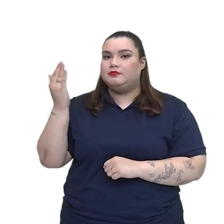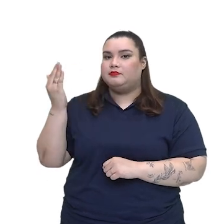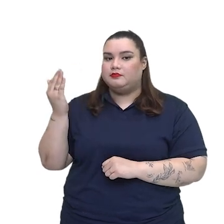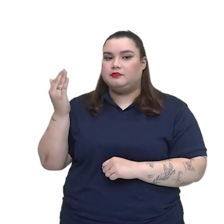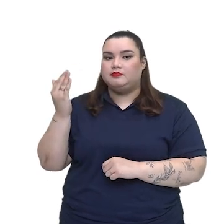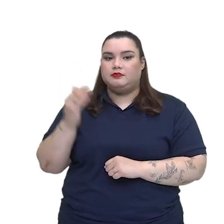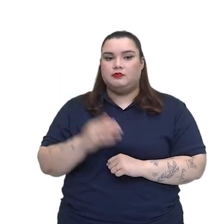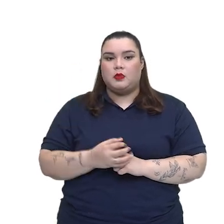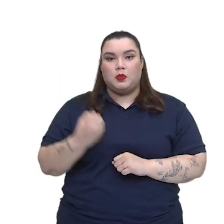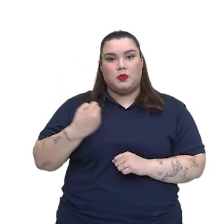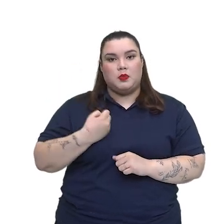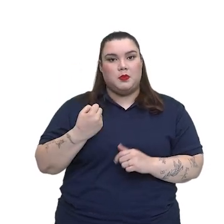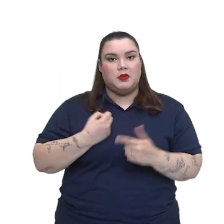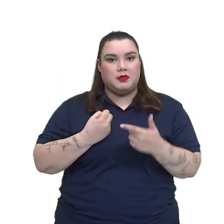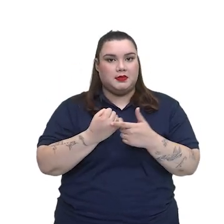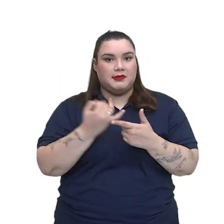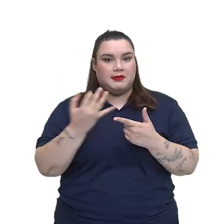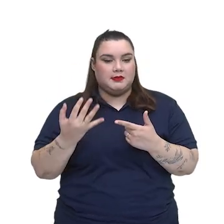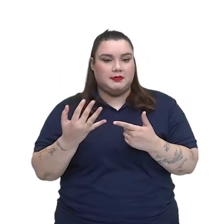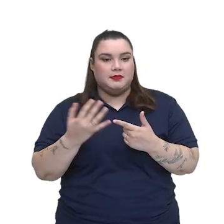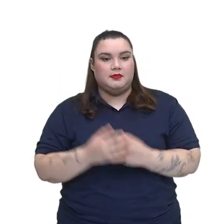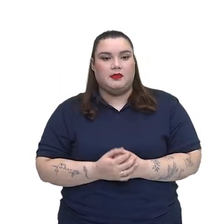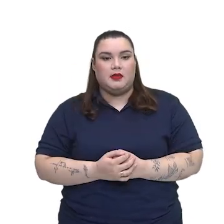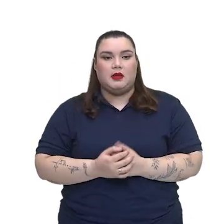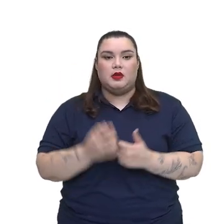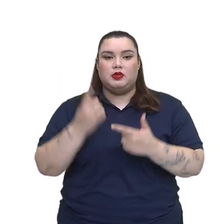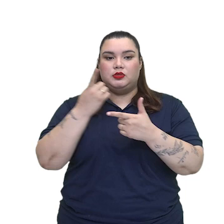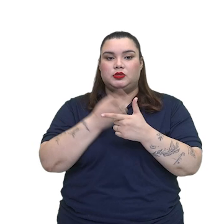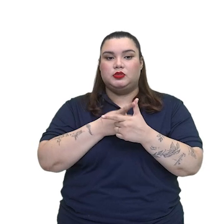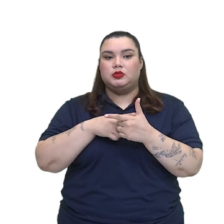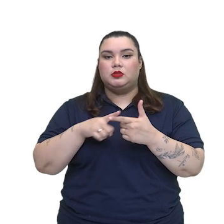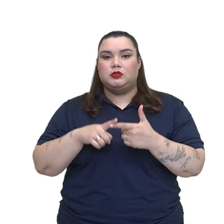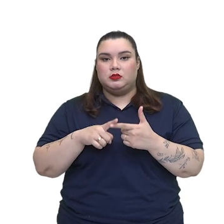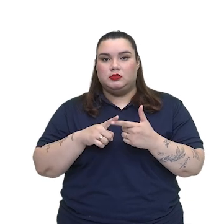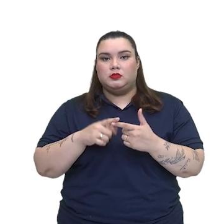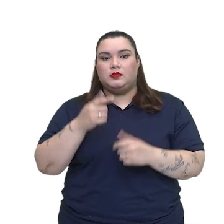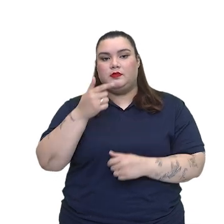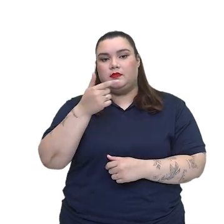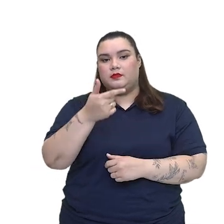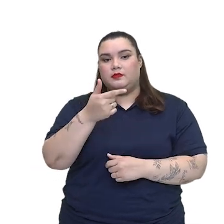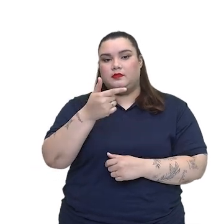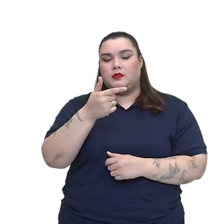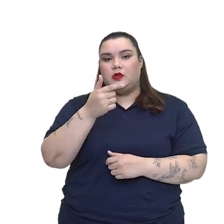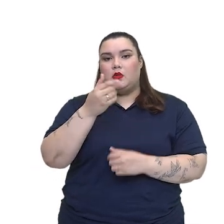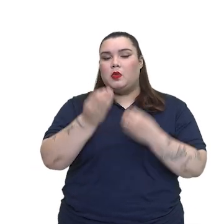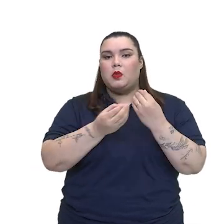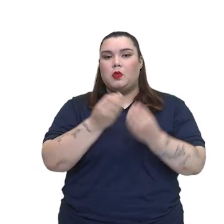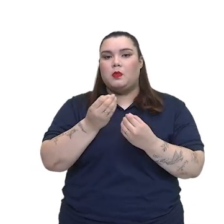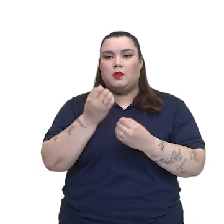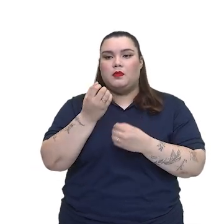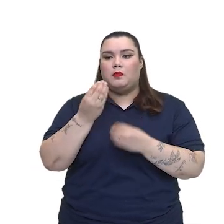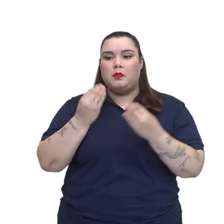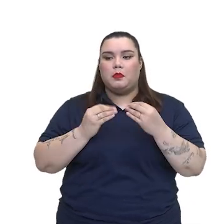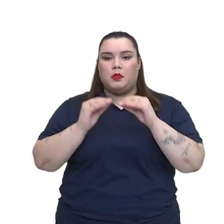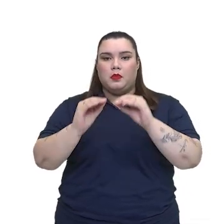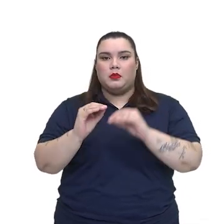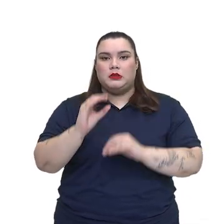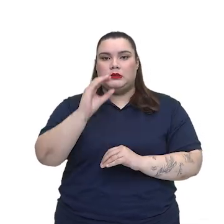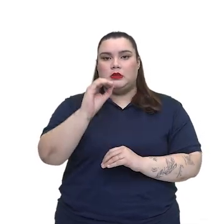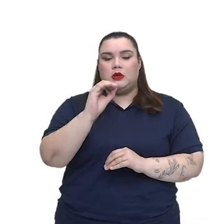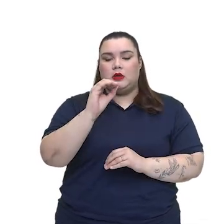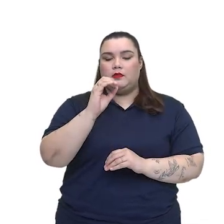3,25 é um número decimal. Vamos dividir para quem? Para 25 centavos. E como é que a gente escreve